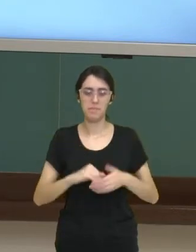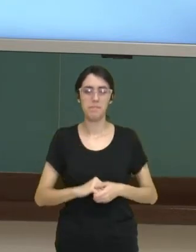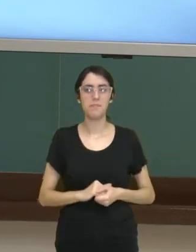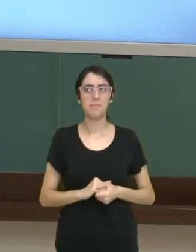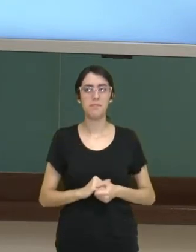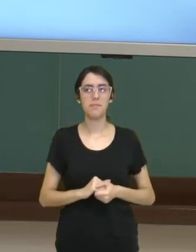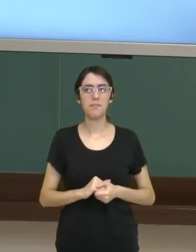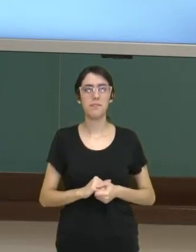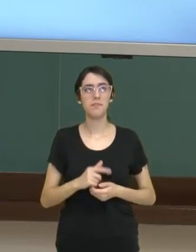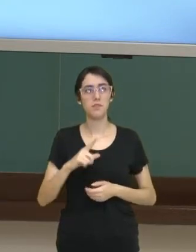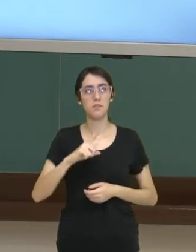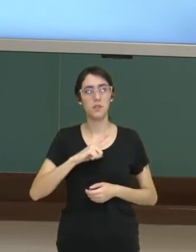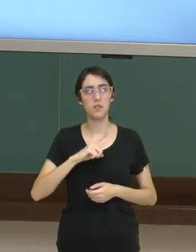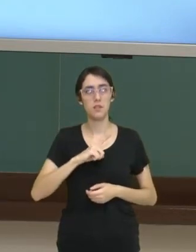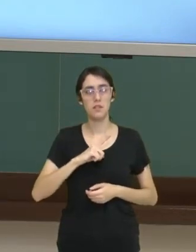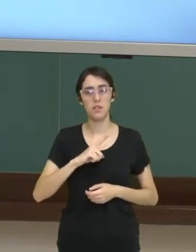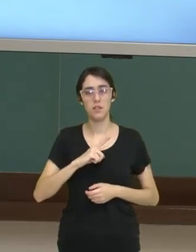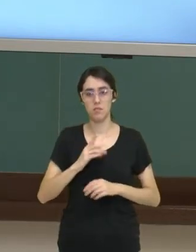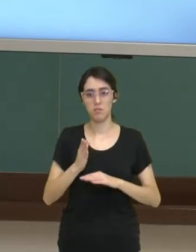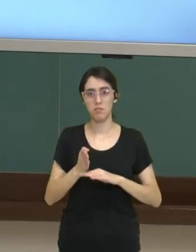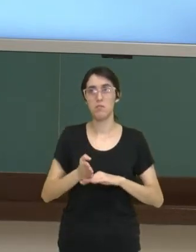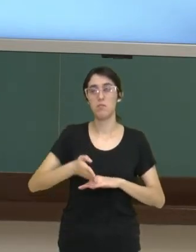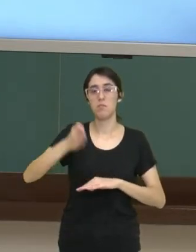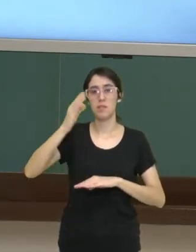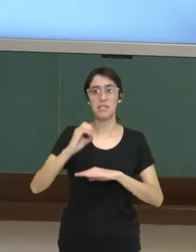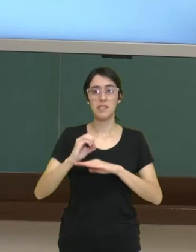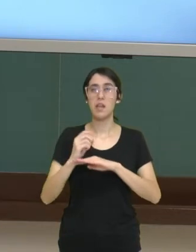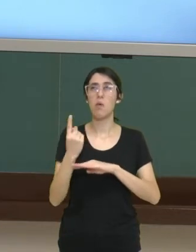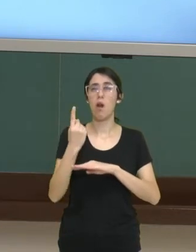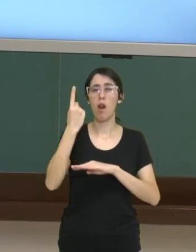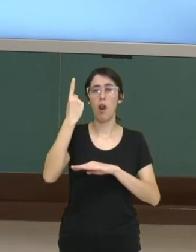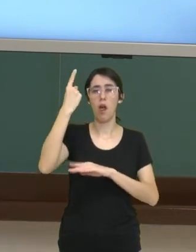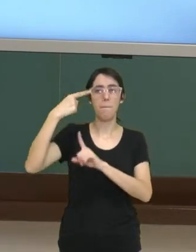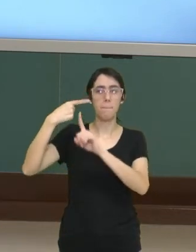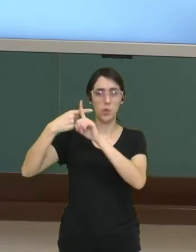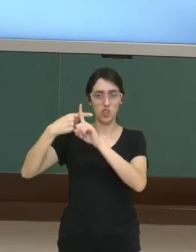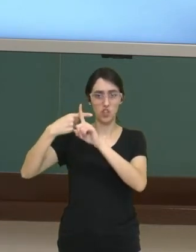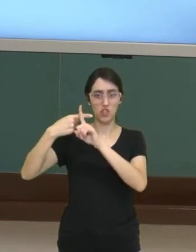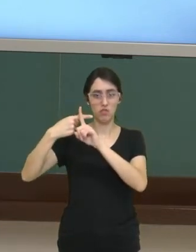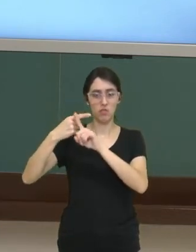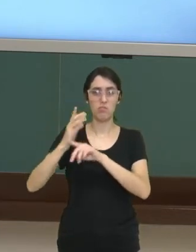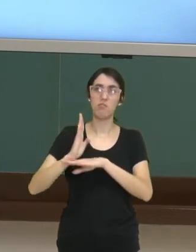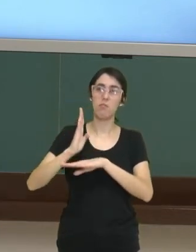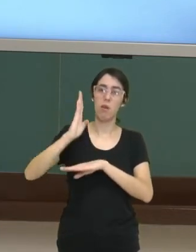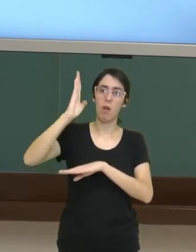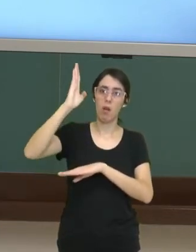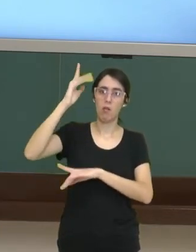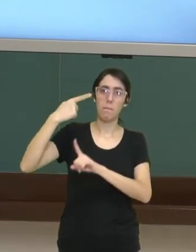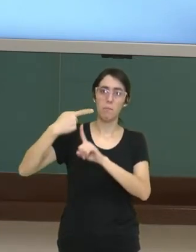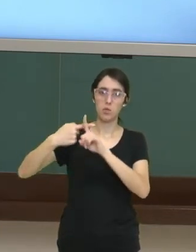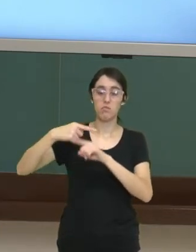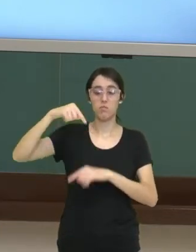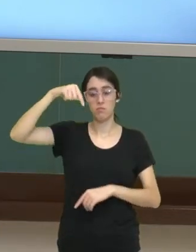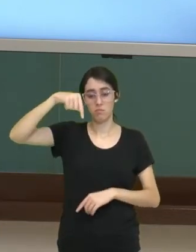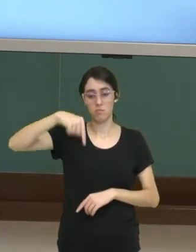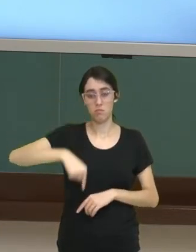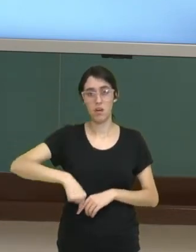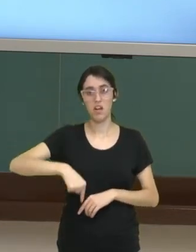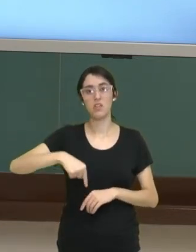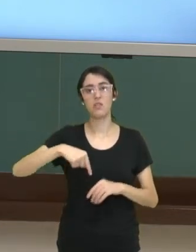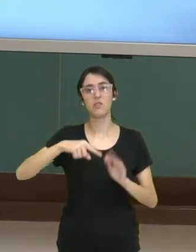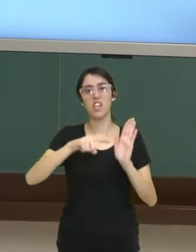representados. No eixo das ordenadas, de 0 ao infinito positivo, para cima aqui, e de 0 ao